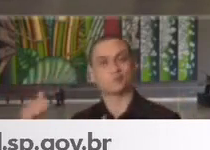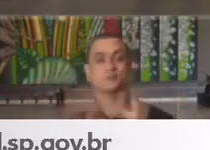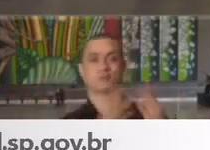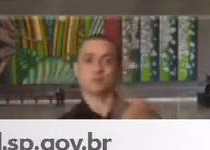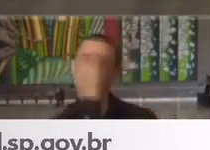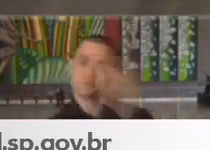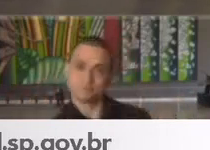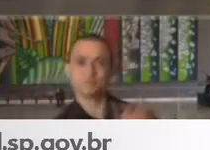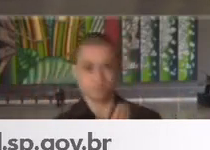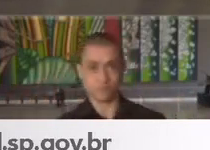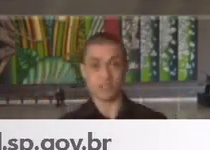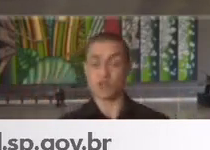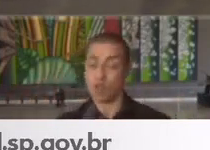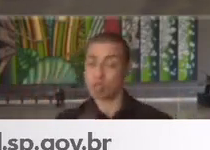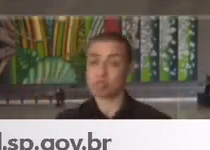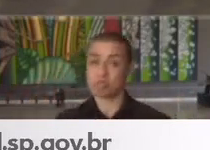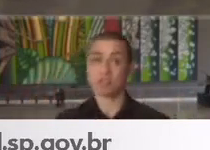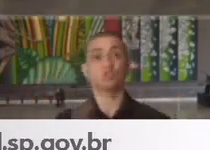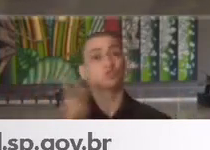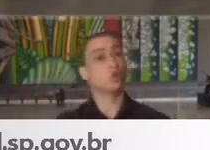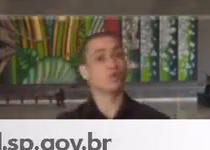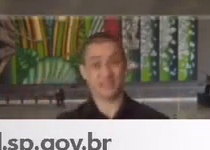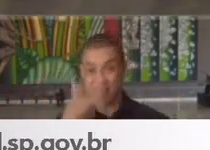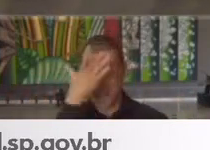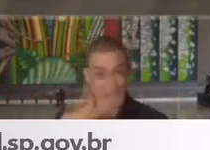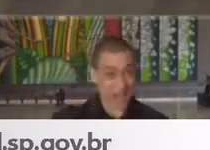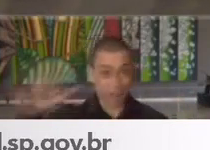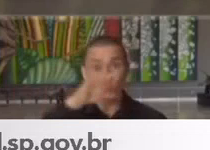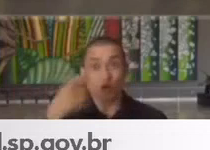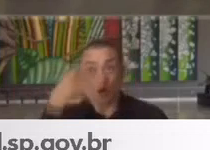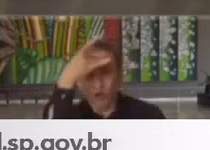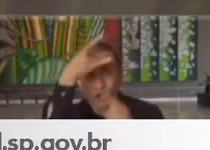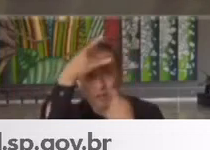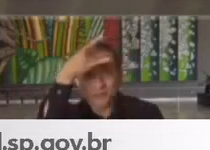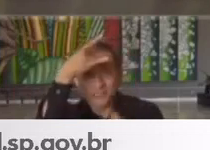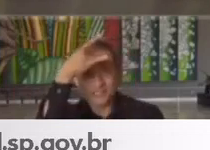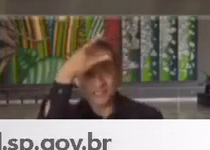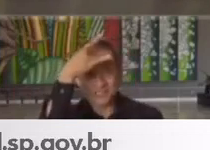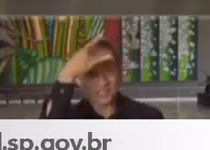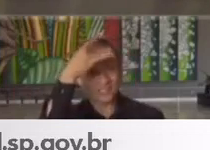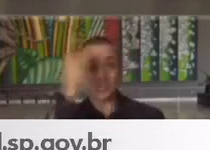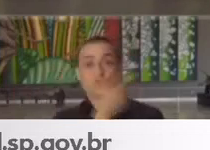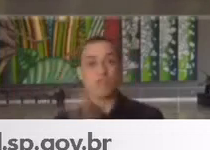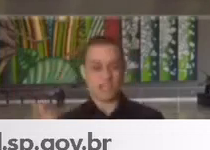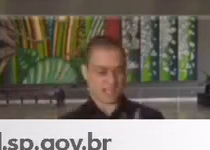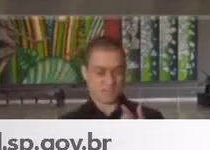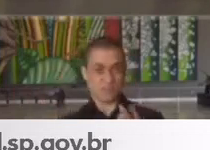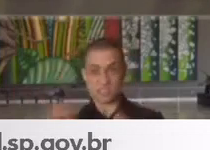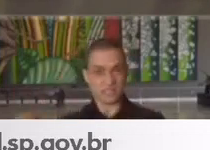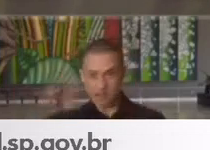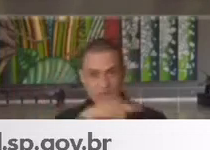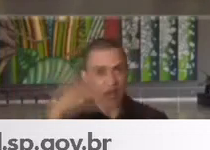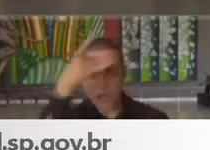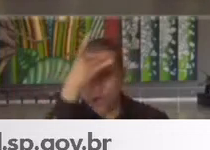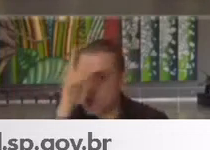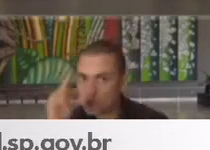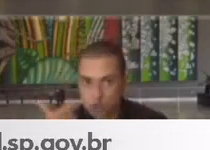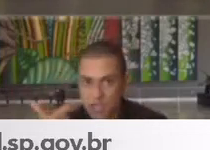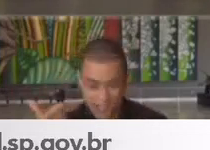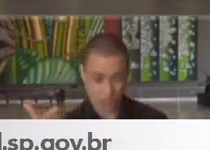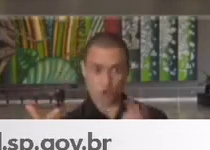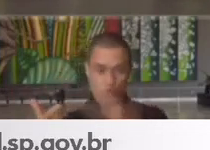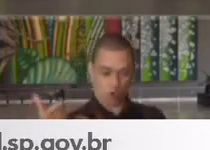insiste nessa tecla de quanto as pessoas precisam ter consciência. Não há recurso público e não há ação que o